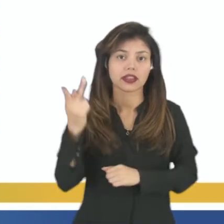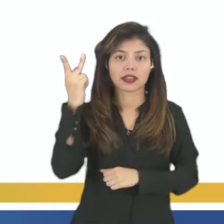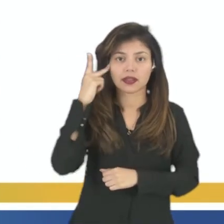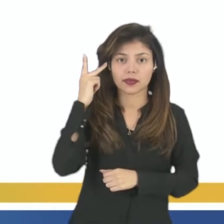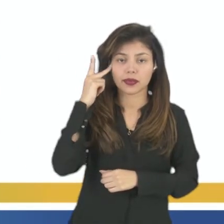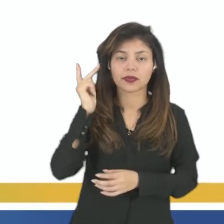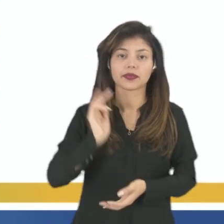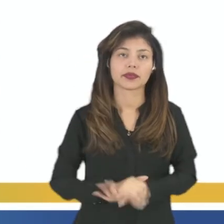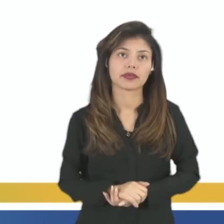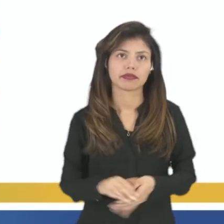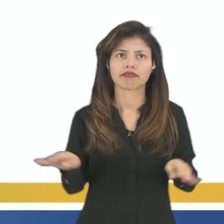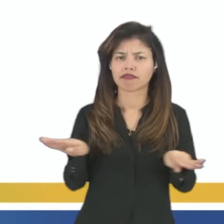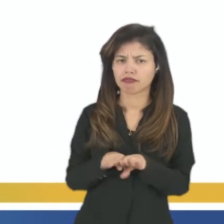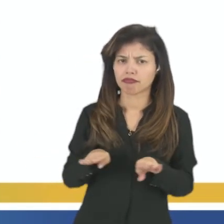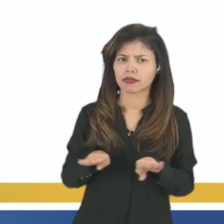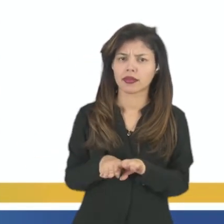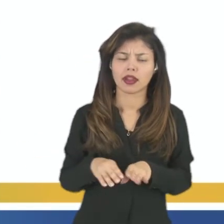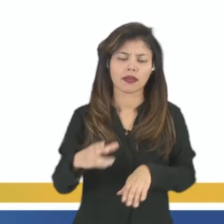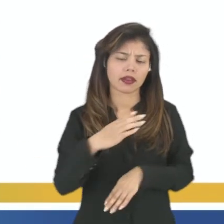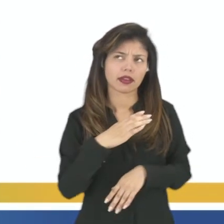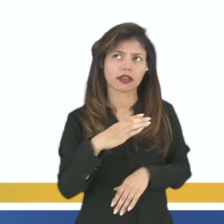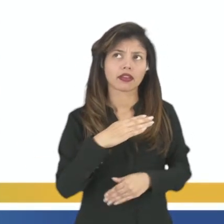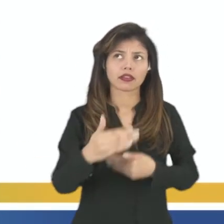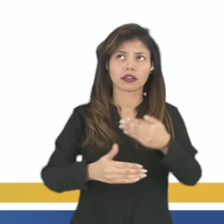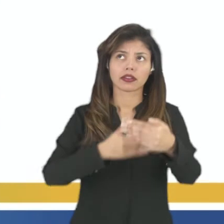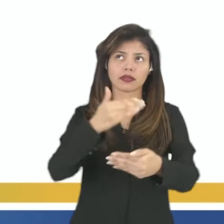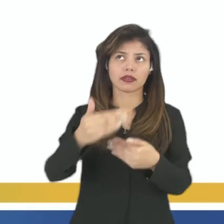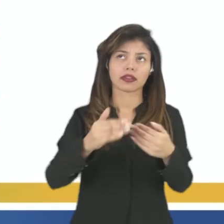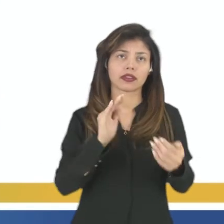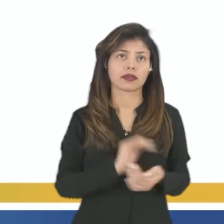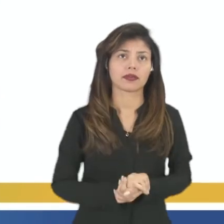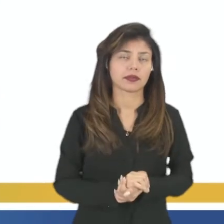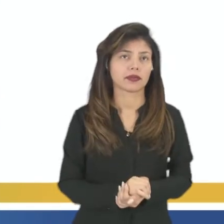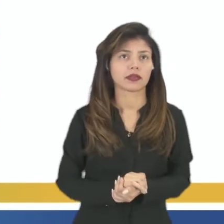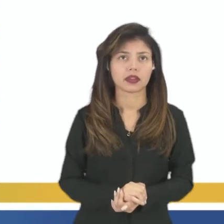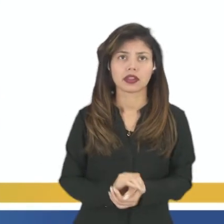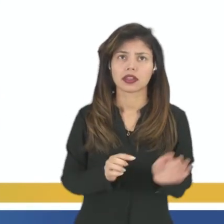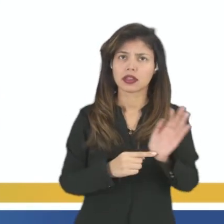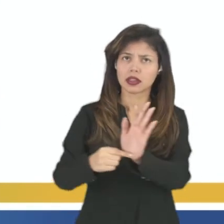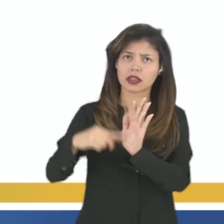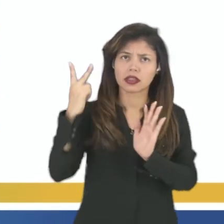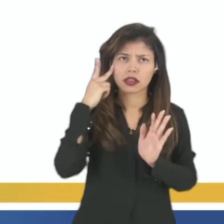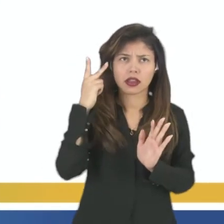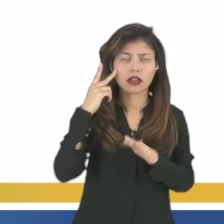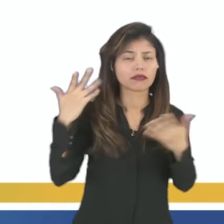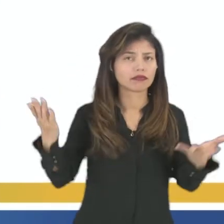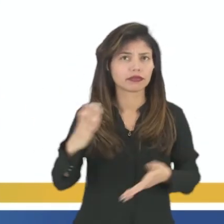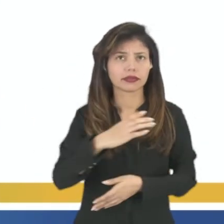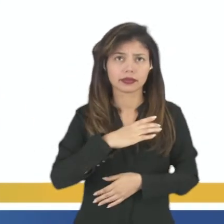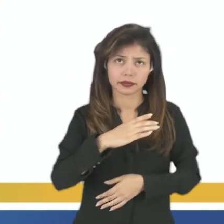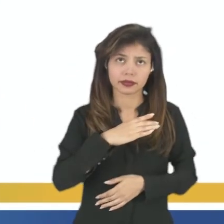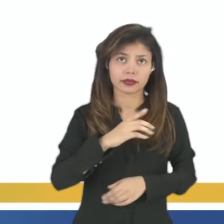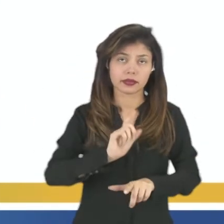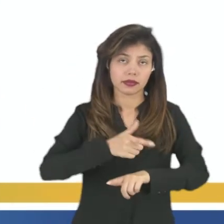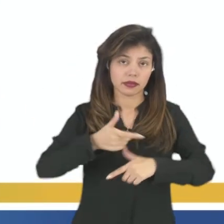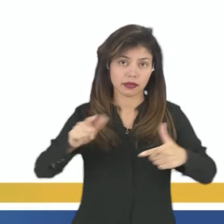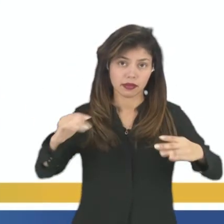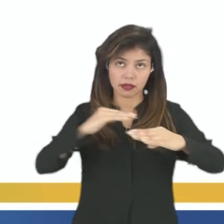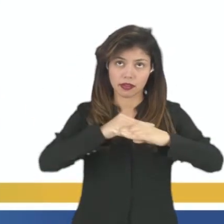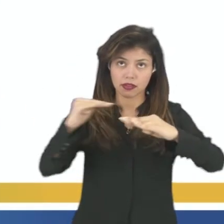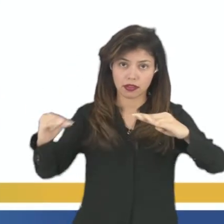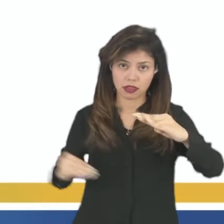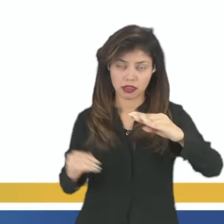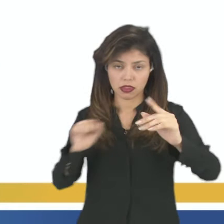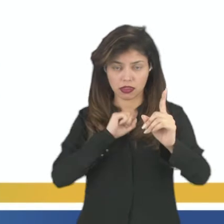Paulo também é uma cidade bem desenvolvida, né? Podemos aqui citar São Paulo, que apesar de ser uma das cidades com a